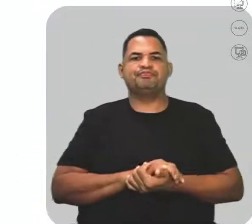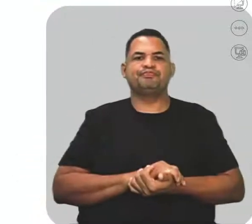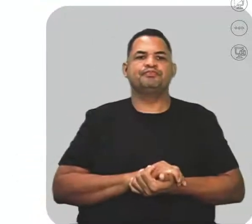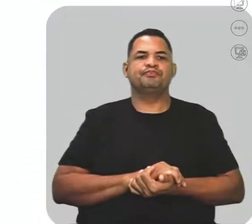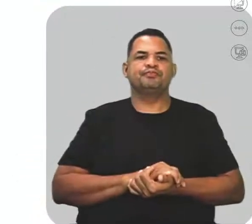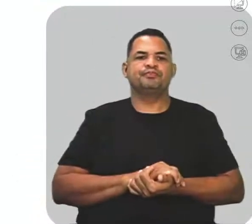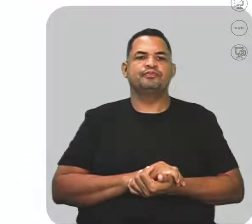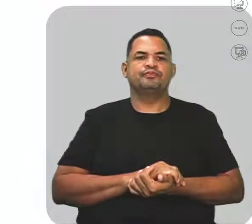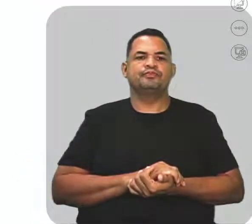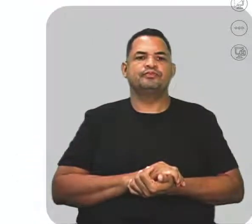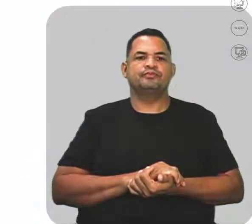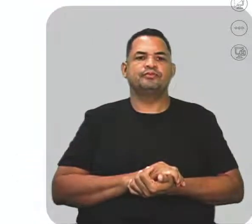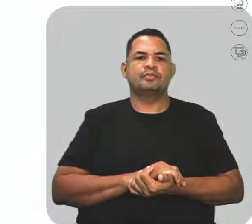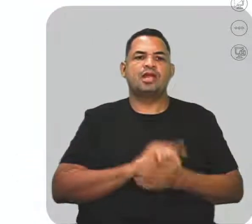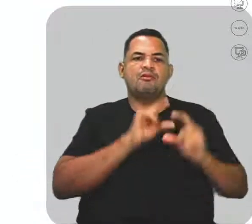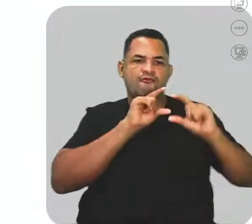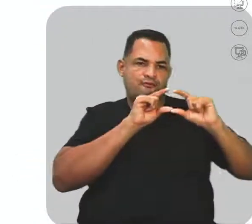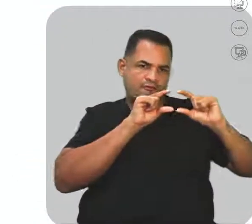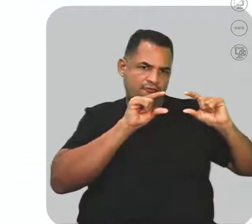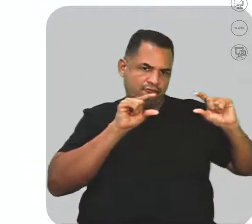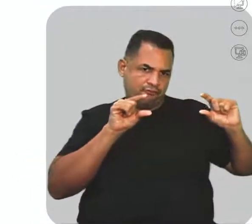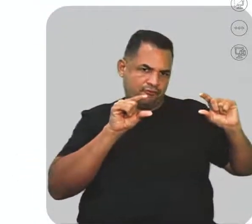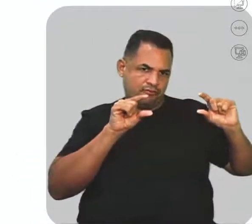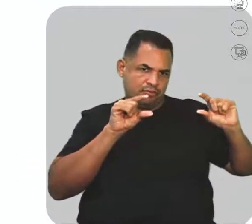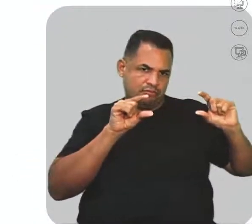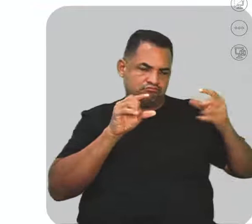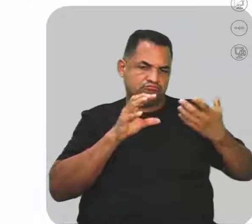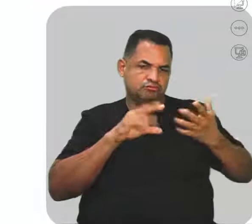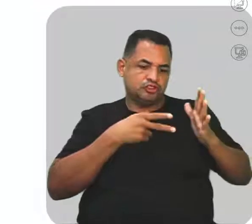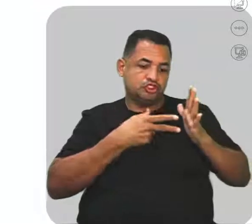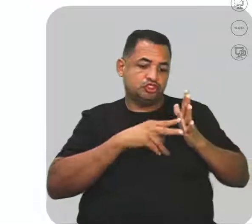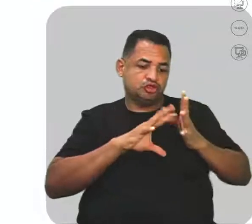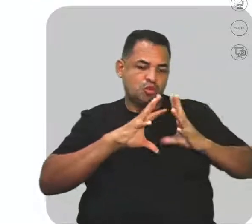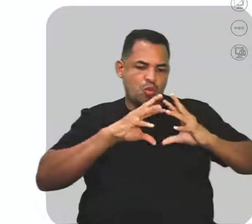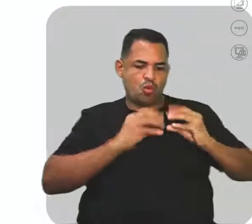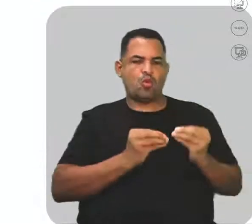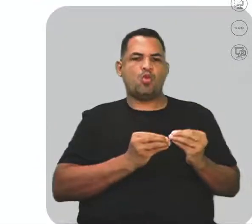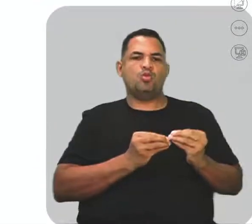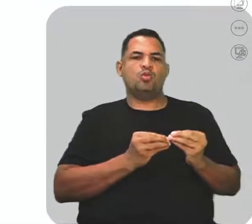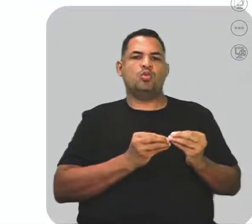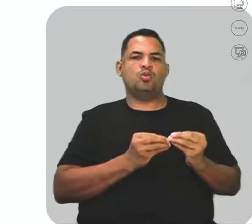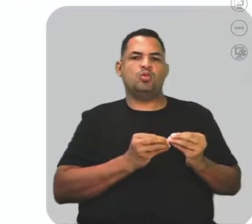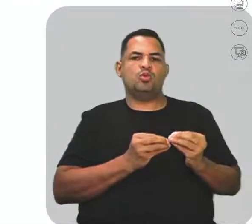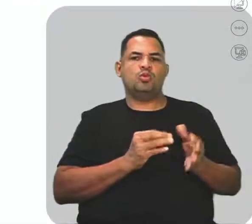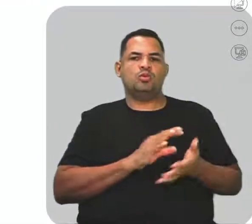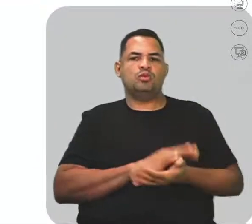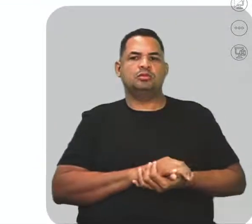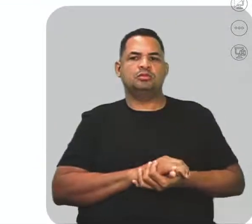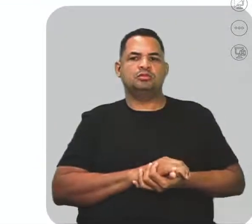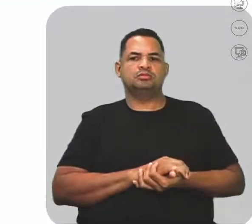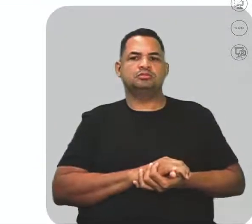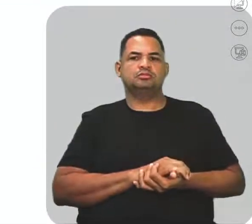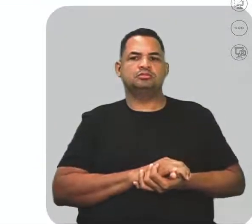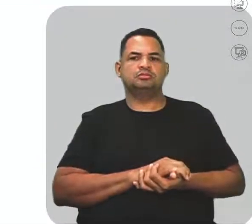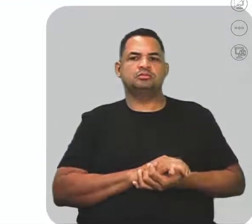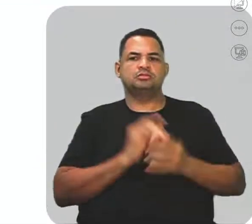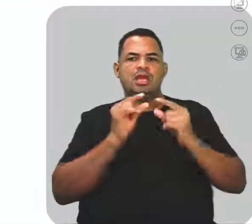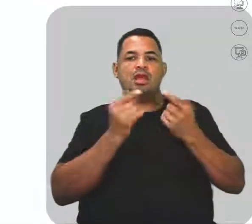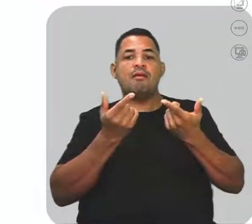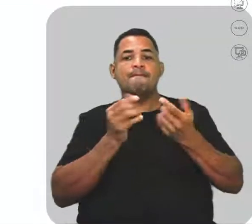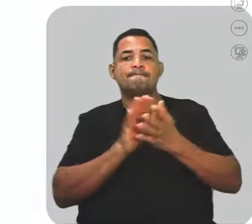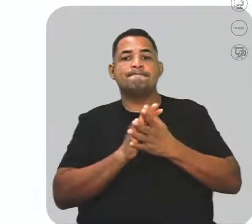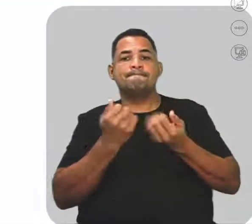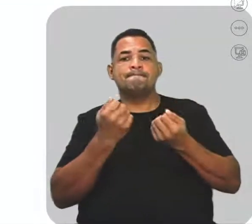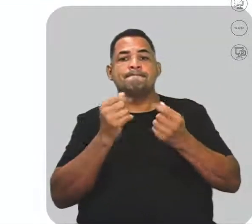primeiro, falamos sobre frase. Frase tem o quê? O sentido completo, né? As frases,